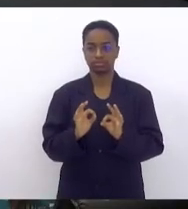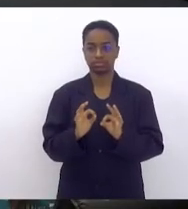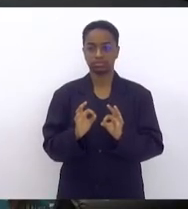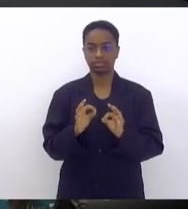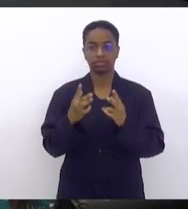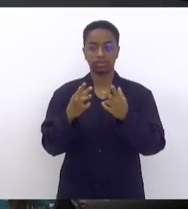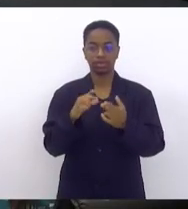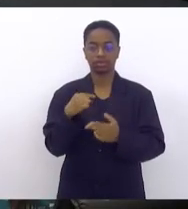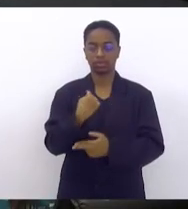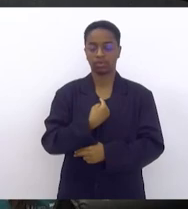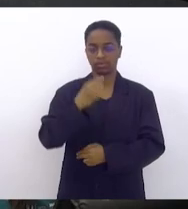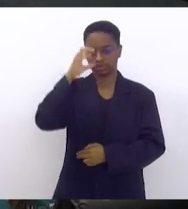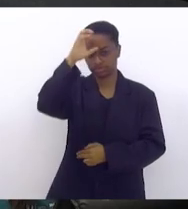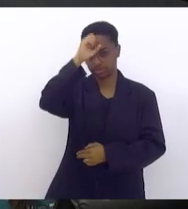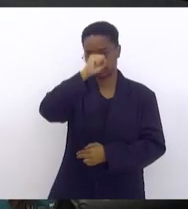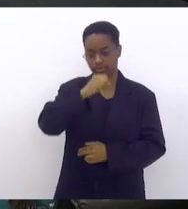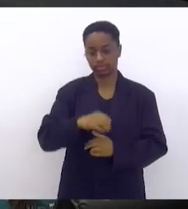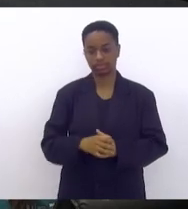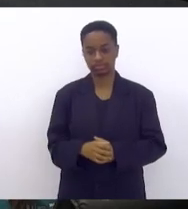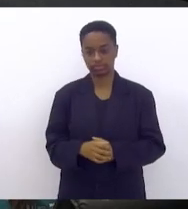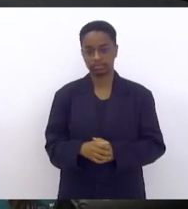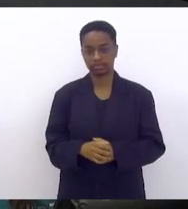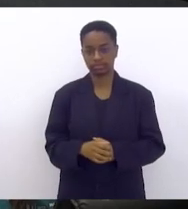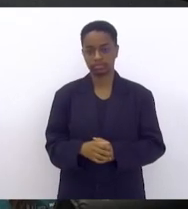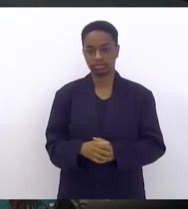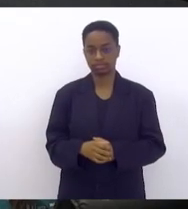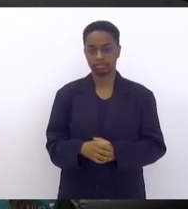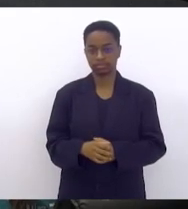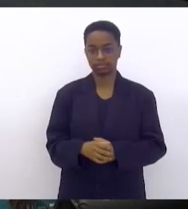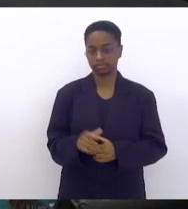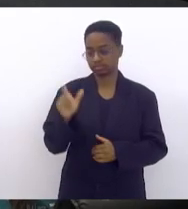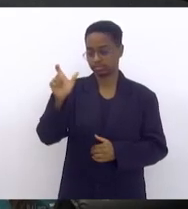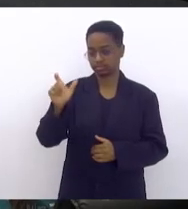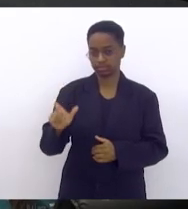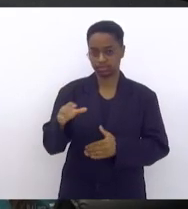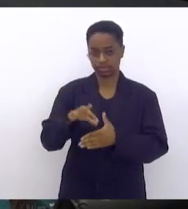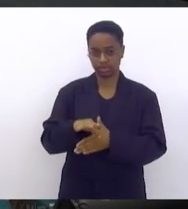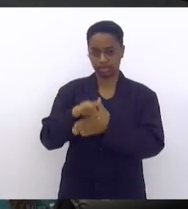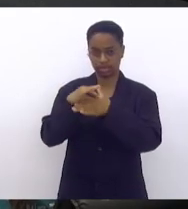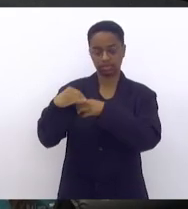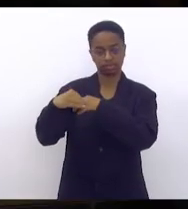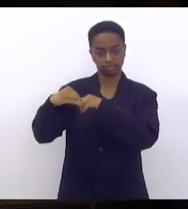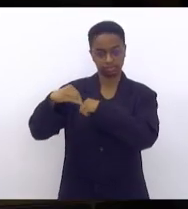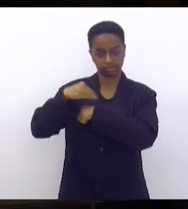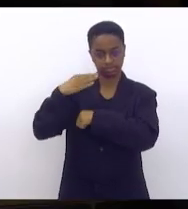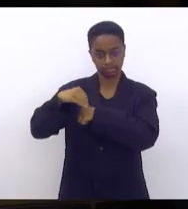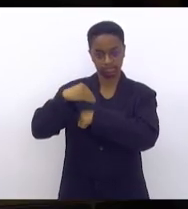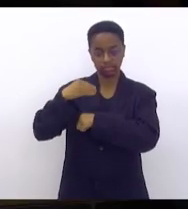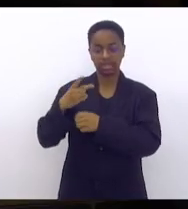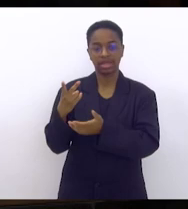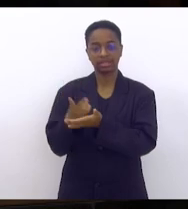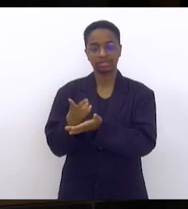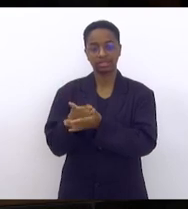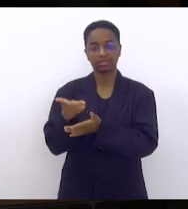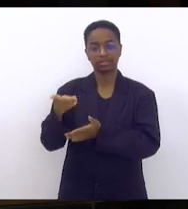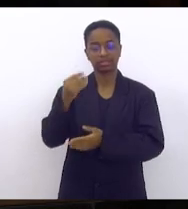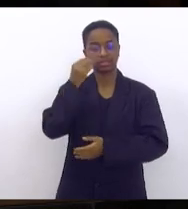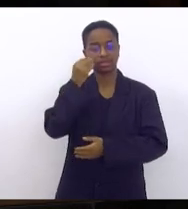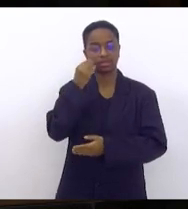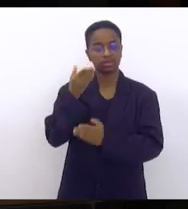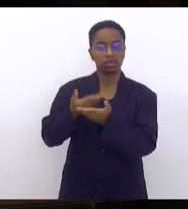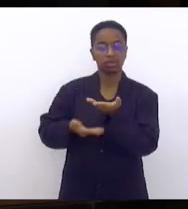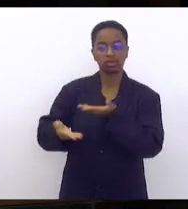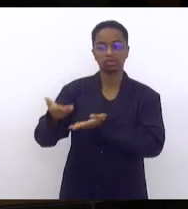conforme nós aprendemos, né, com a nossa antiga liderança, a Elisa, que foi uma pessoa que sempre buscou o diálogo